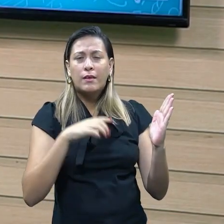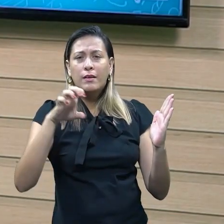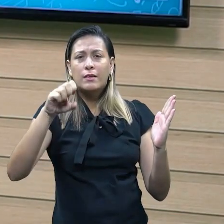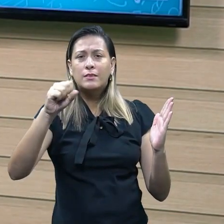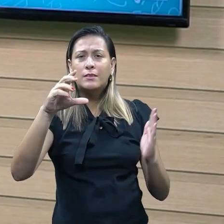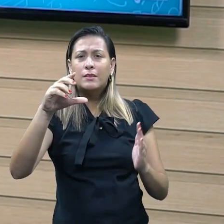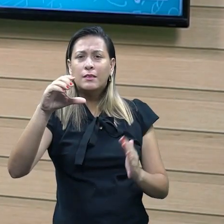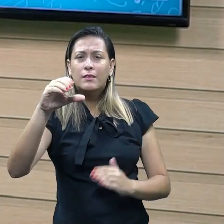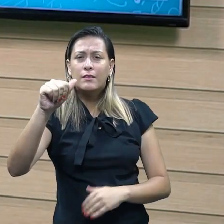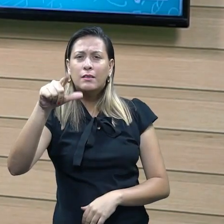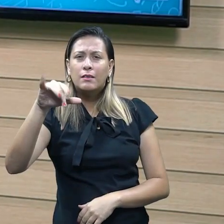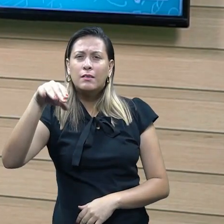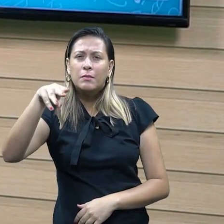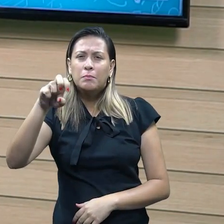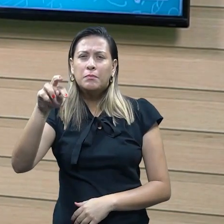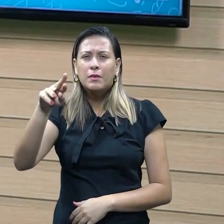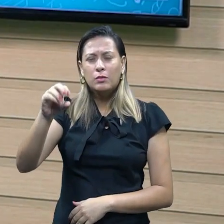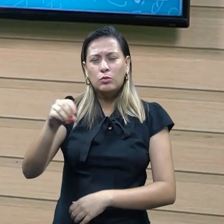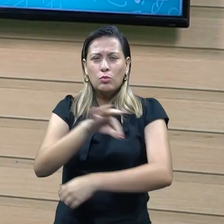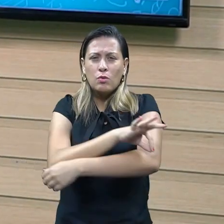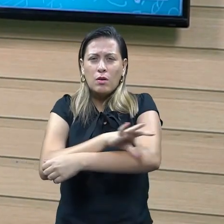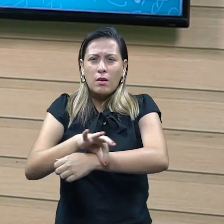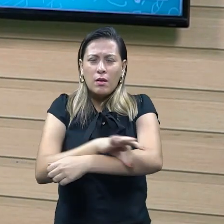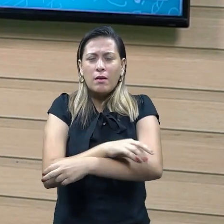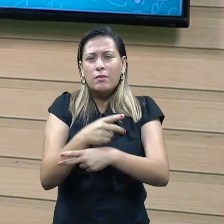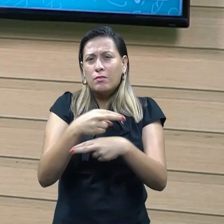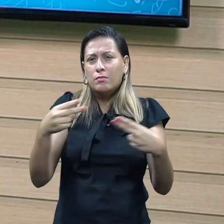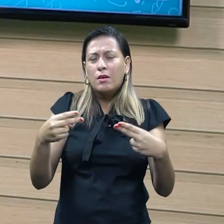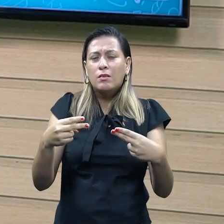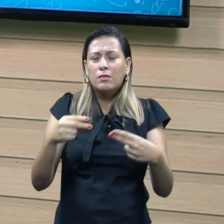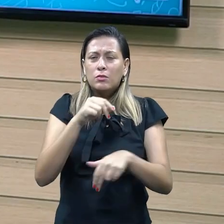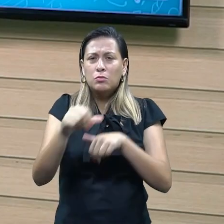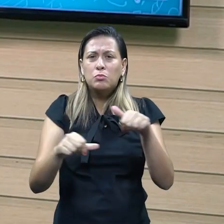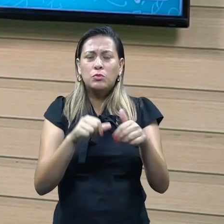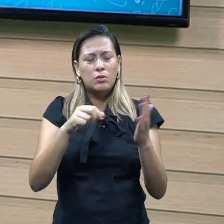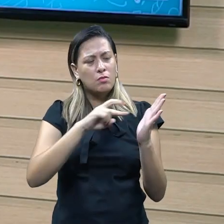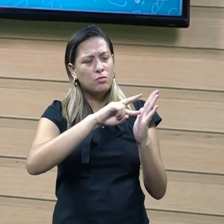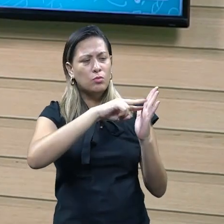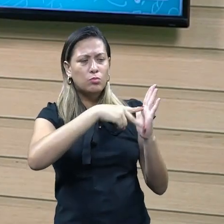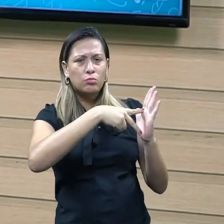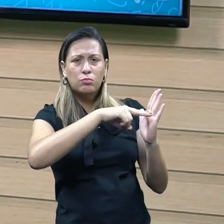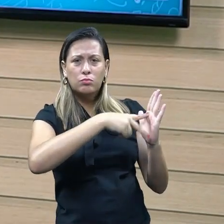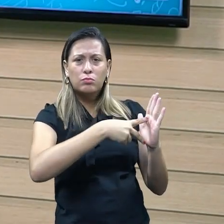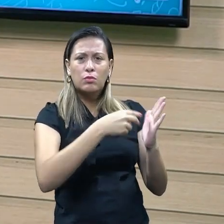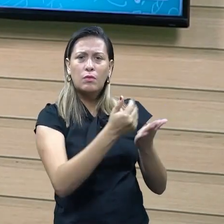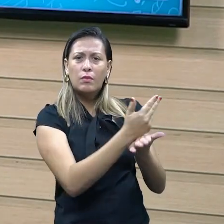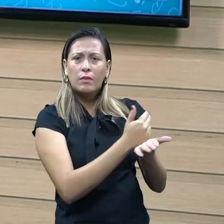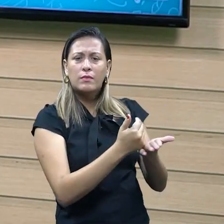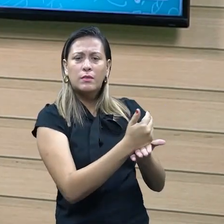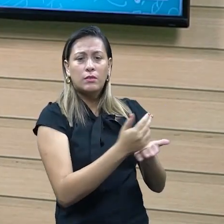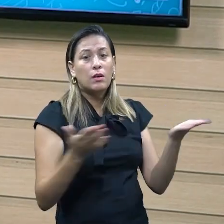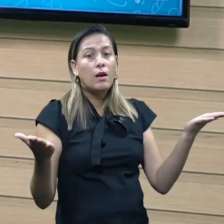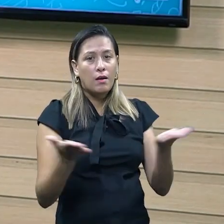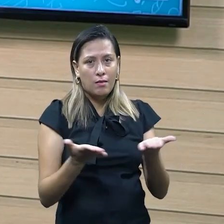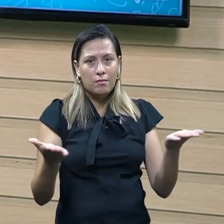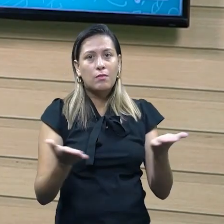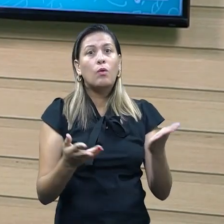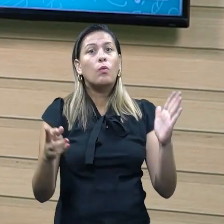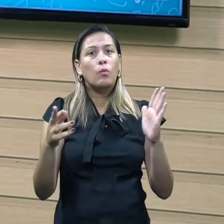Ele tinha diferentes réguas e mudava a escala automaticamente, a gente fazia o desenho. Agora não, agora nós temos